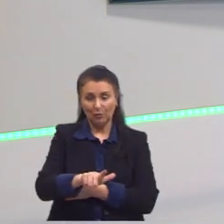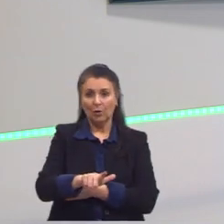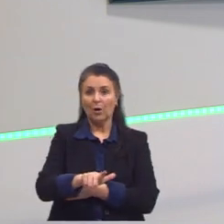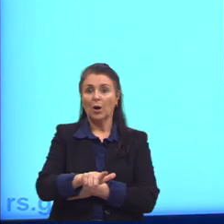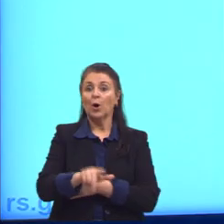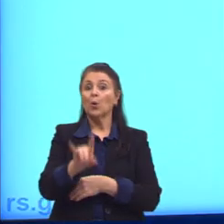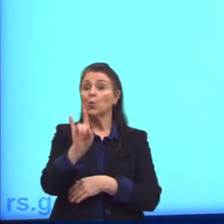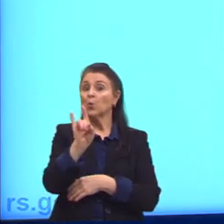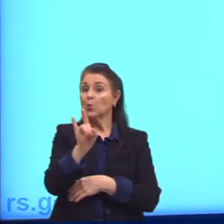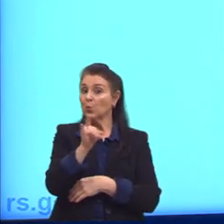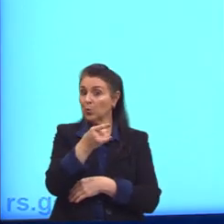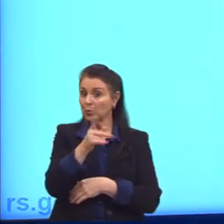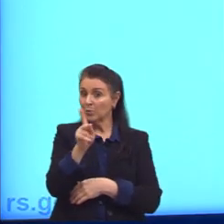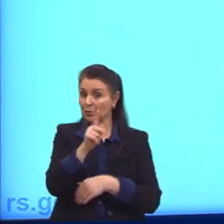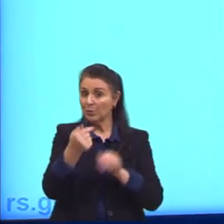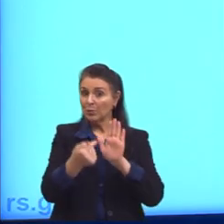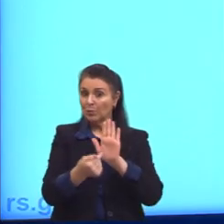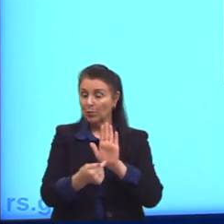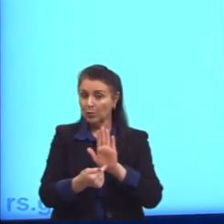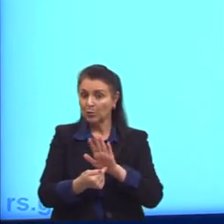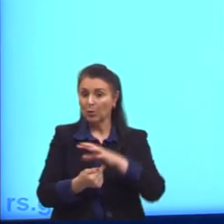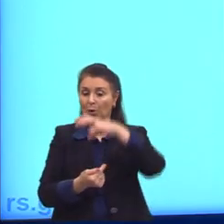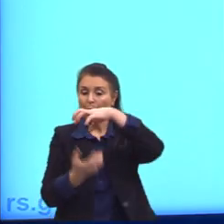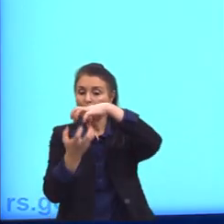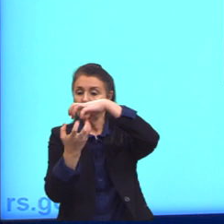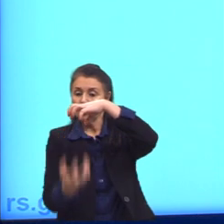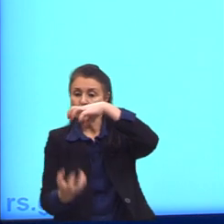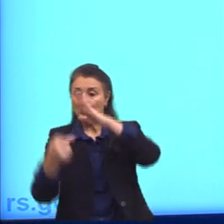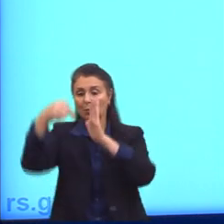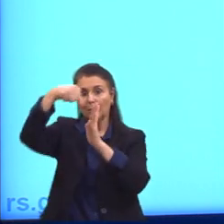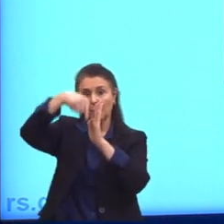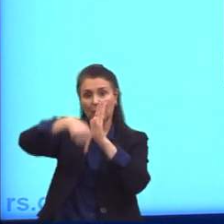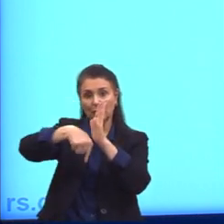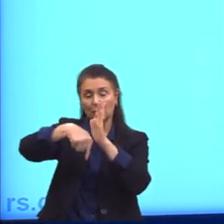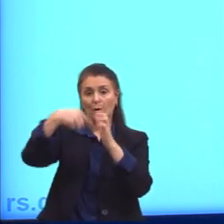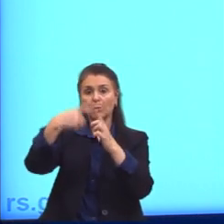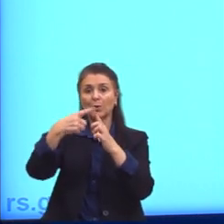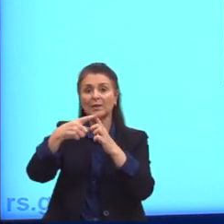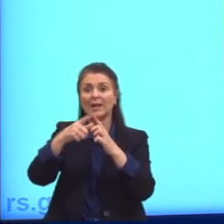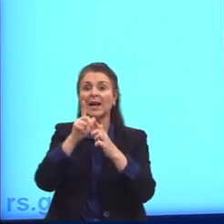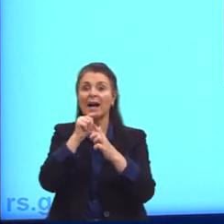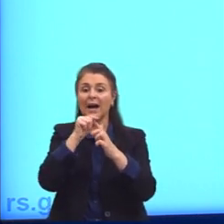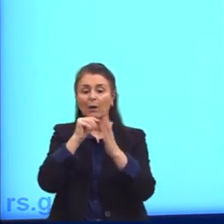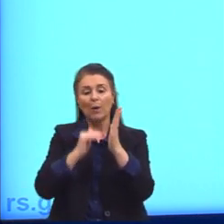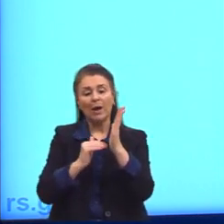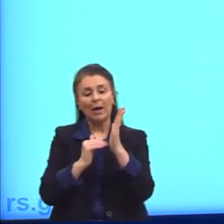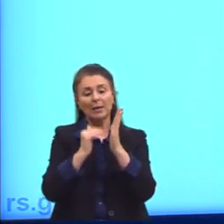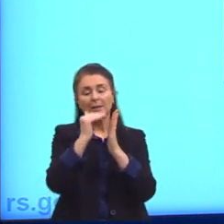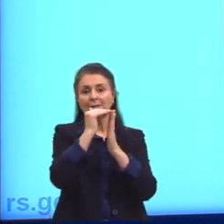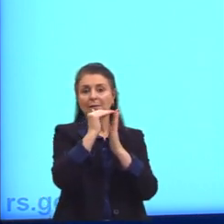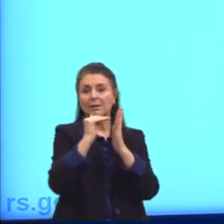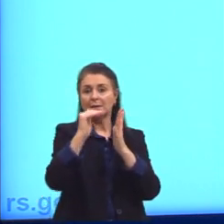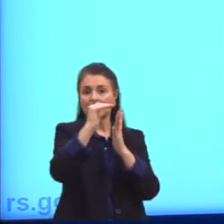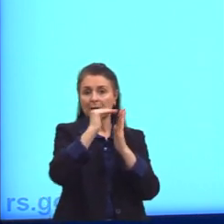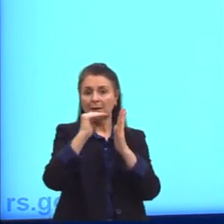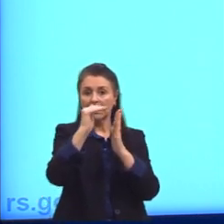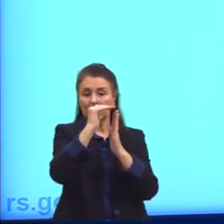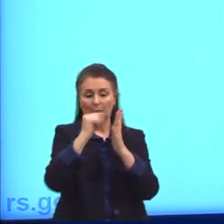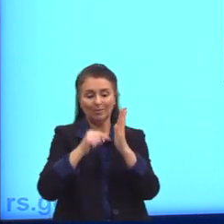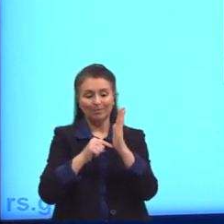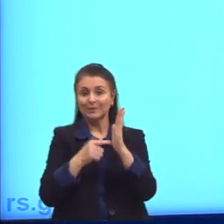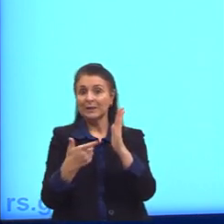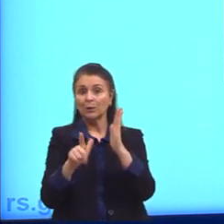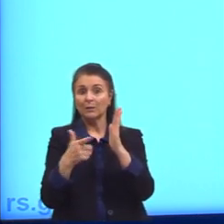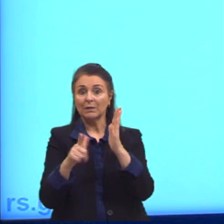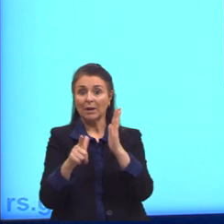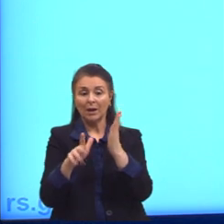muito específico aqui a força de empuxo é para baixo por é porque eu só tenho água em cima desse desse desse